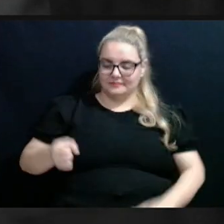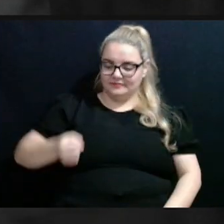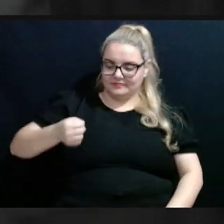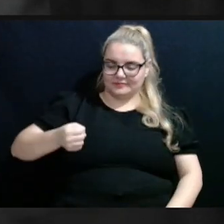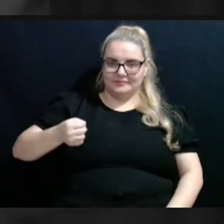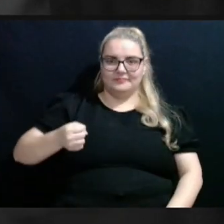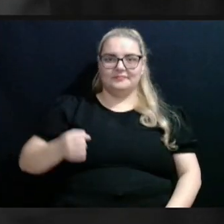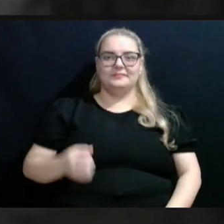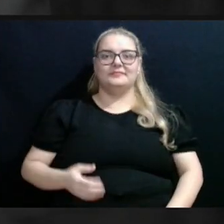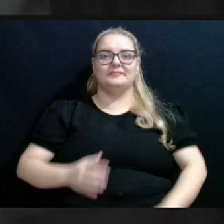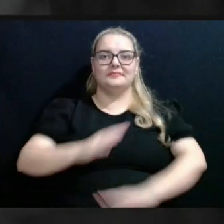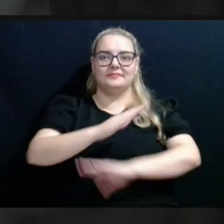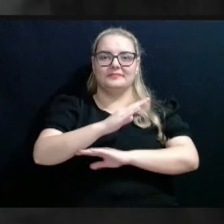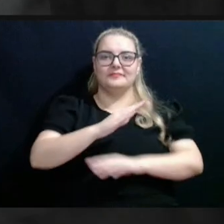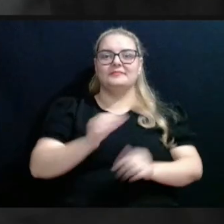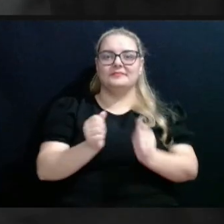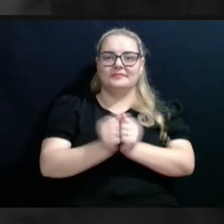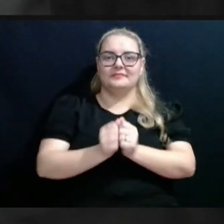aqui no meu lado.